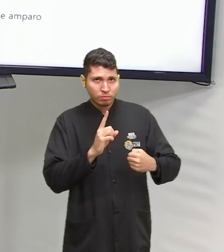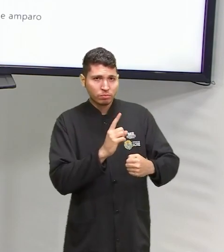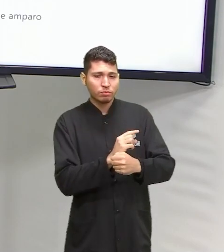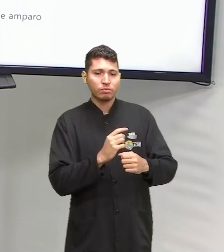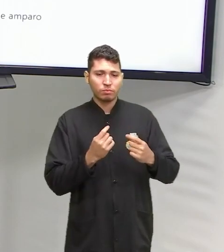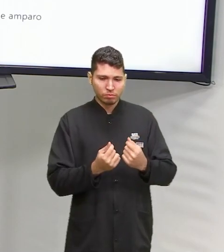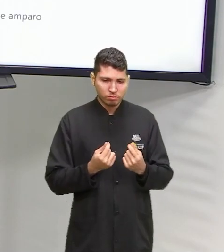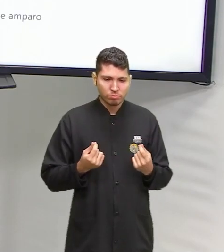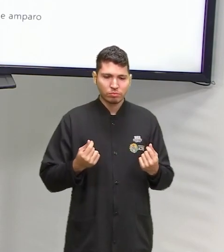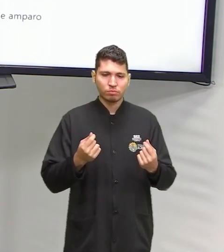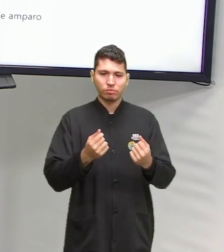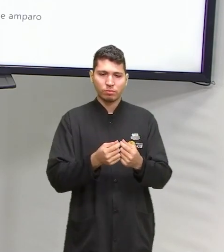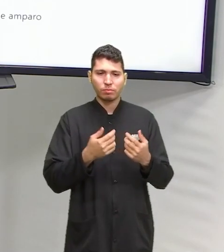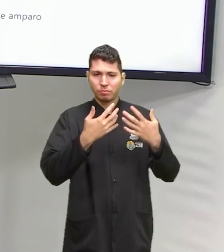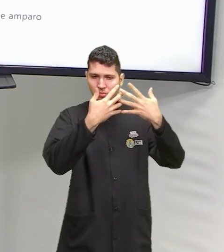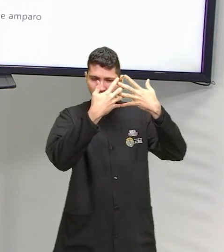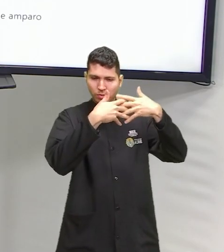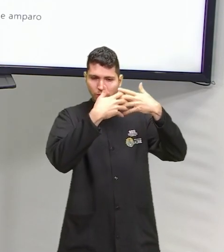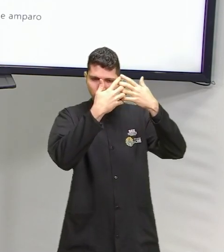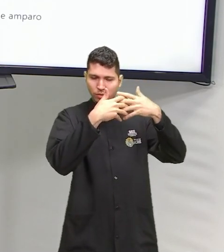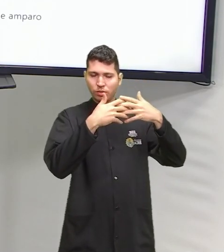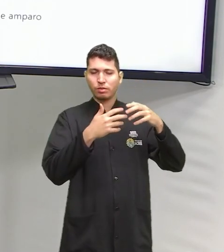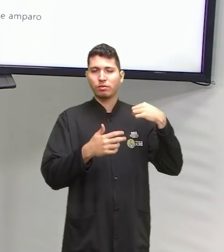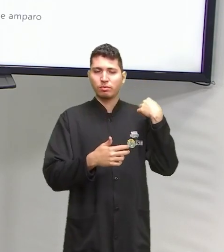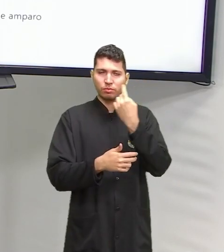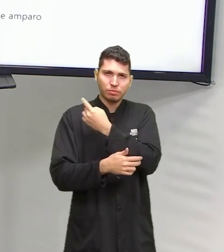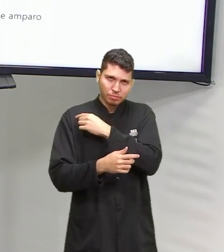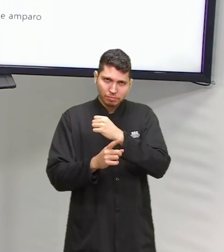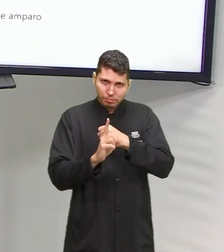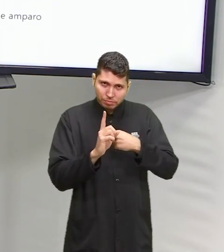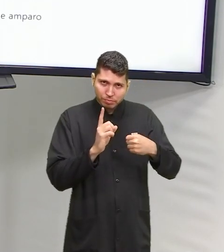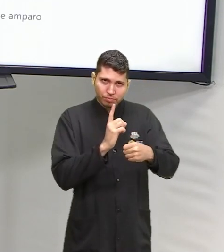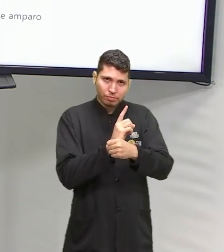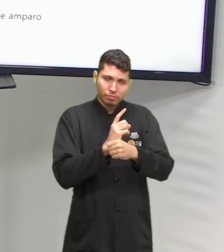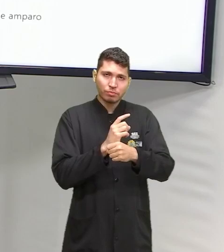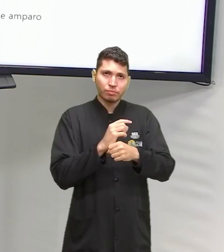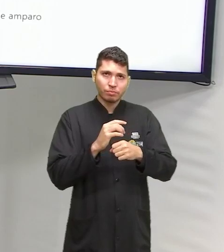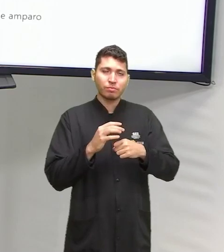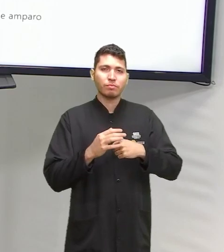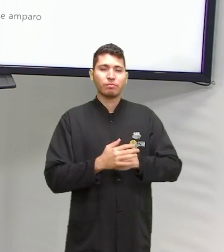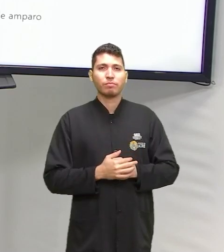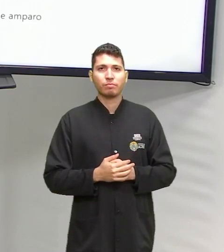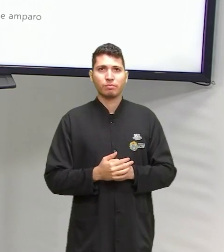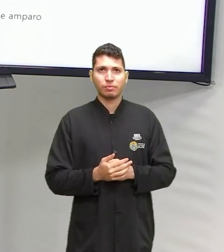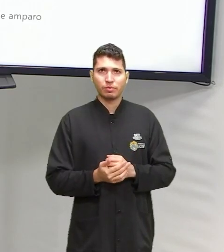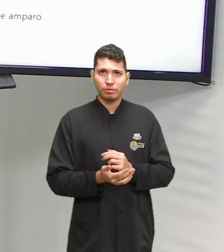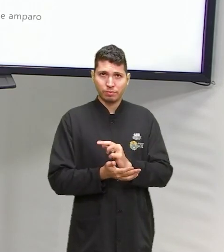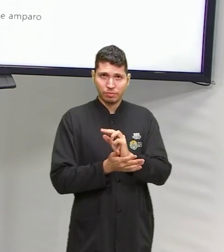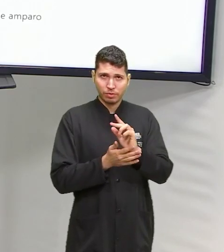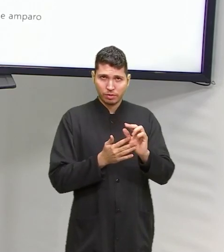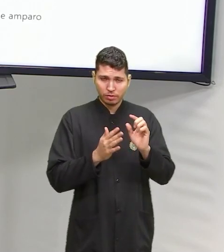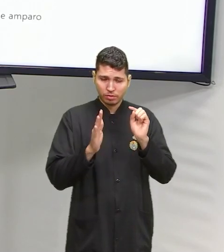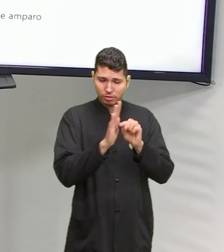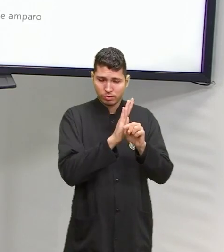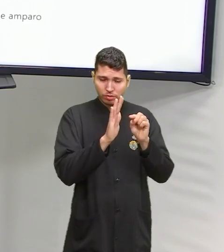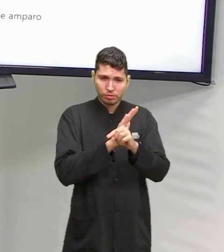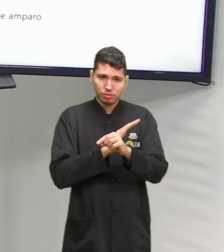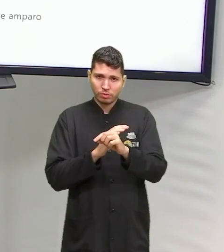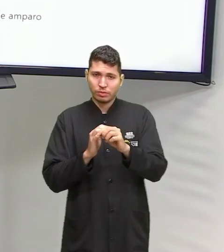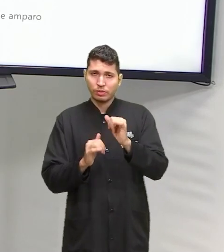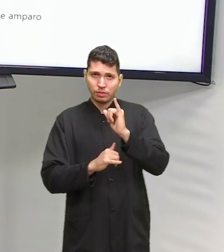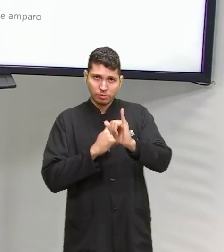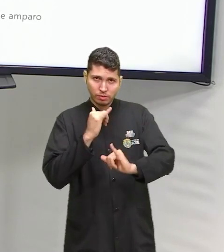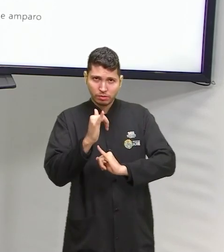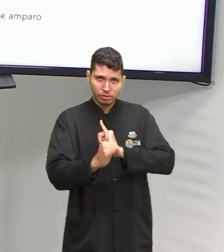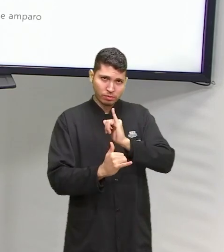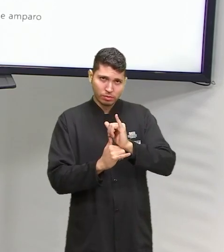forma de analisar e refletir a sociedade atual. Procure mais questões, tem várias questões na internet sobre esse assunto. Procure, tente responder,